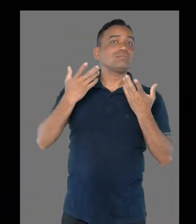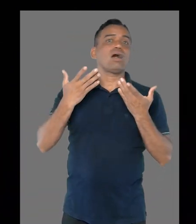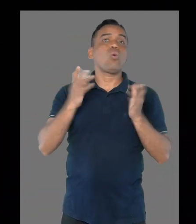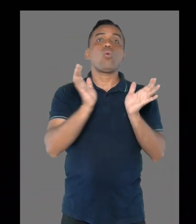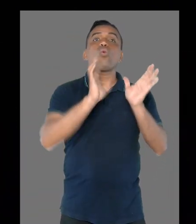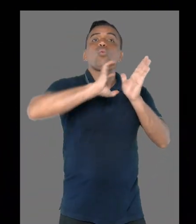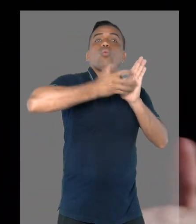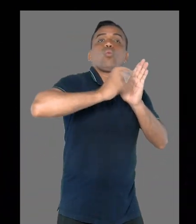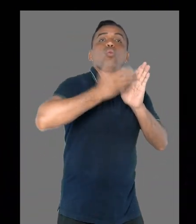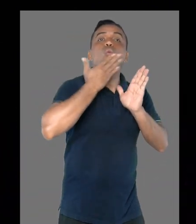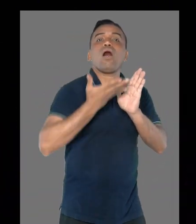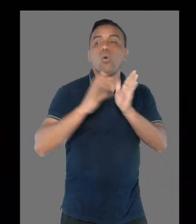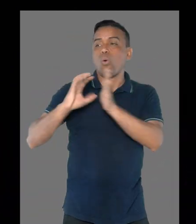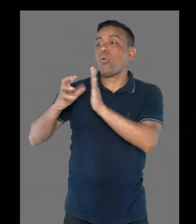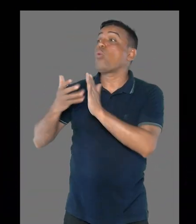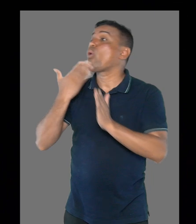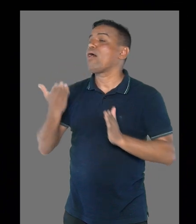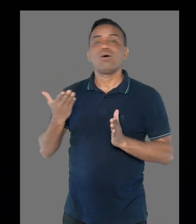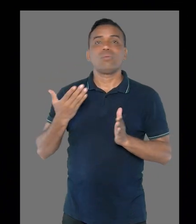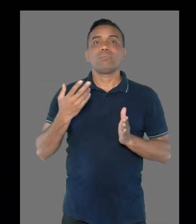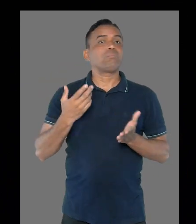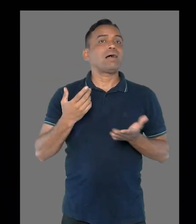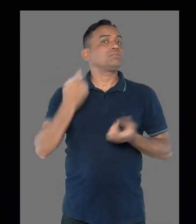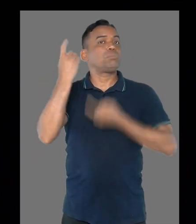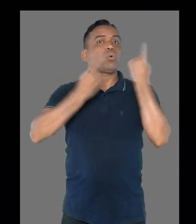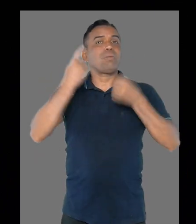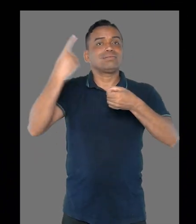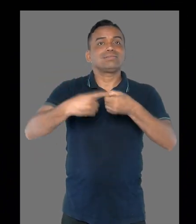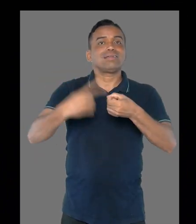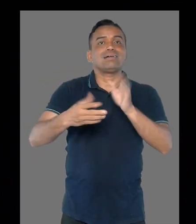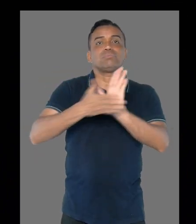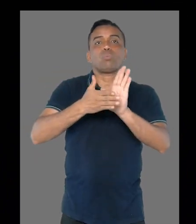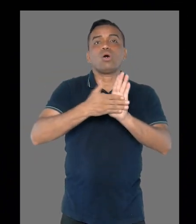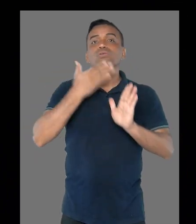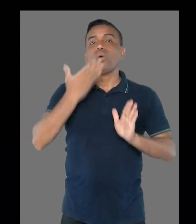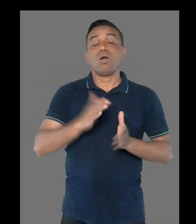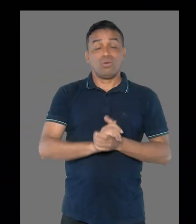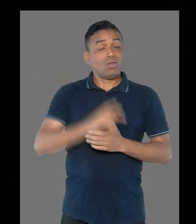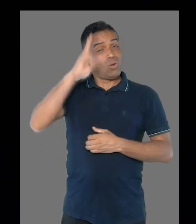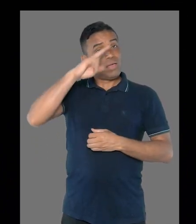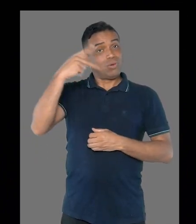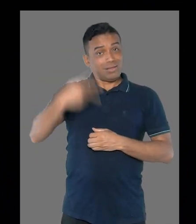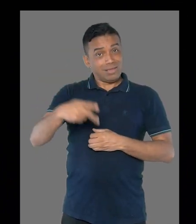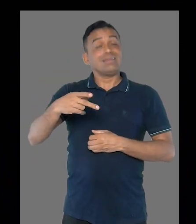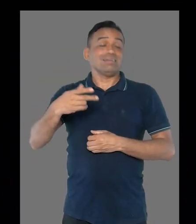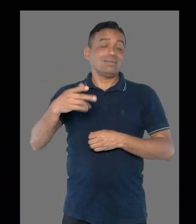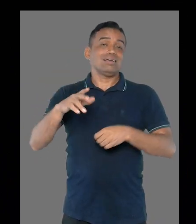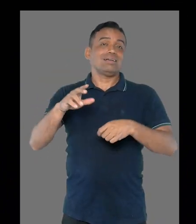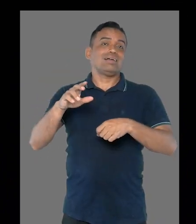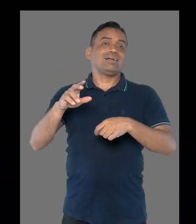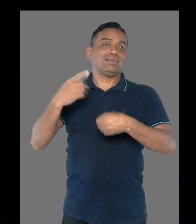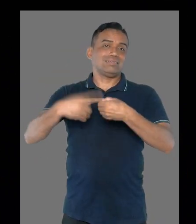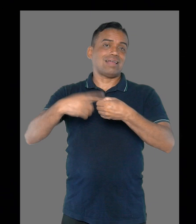que você tem, e eu não vi muito debate sobre cidade, entende? Eu lembro que em Carangola, eu fui algumas vezes na